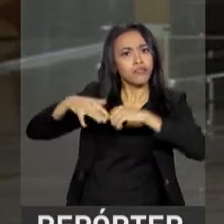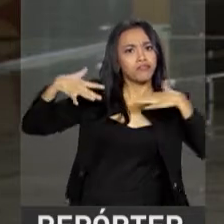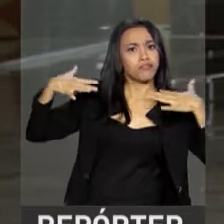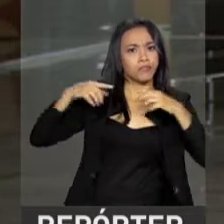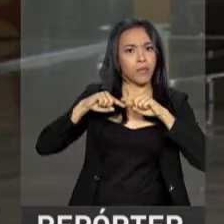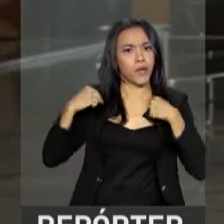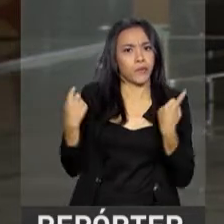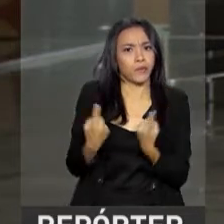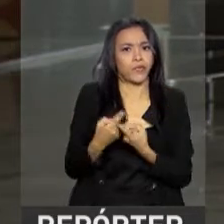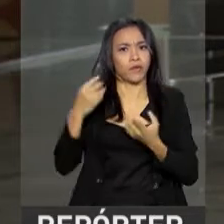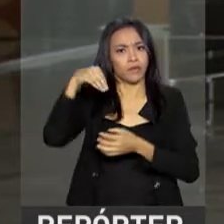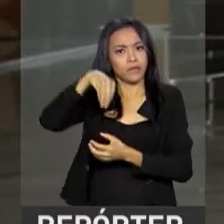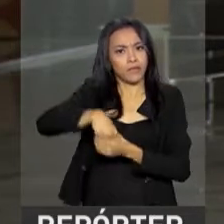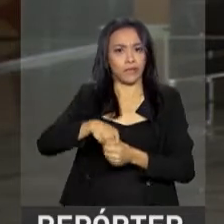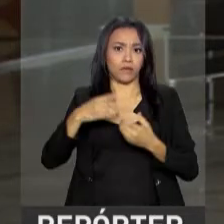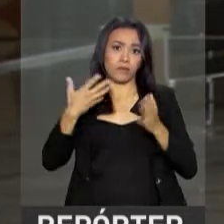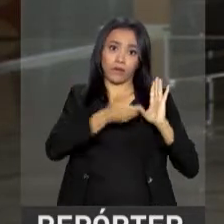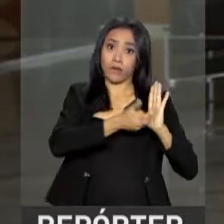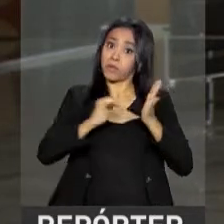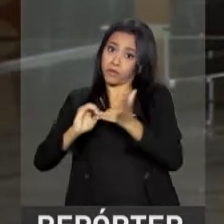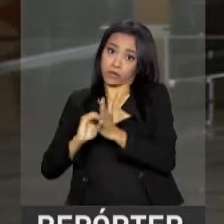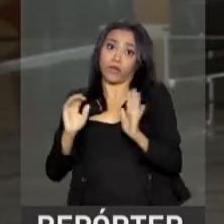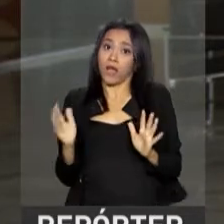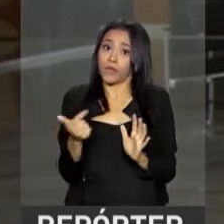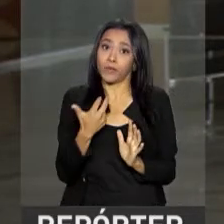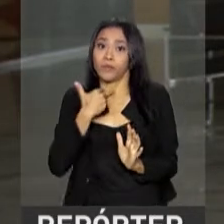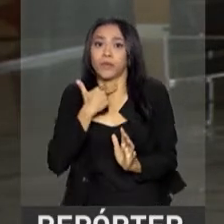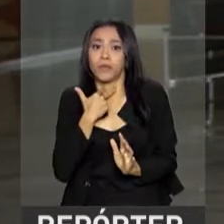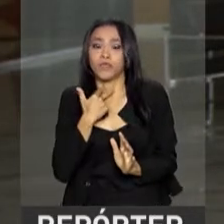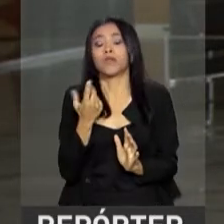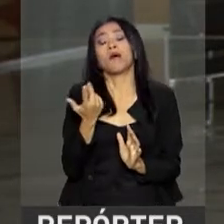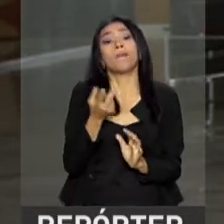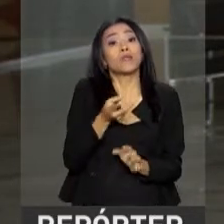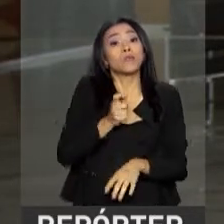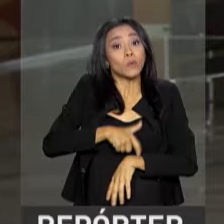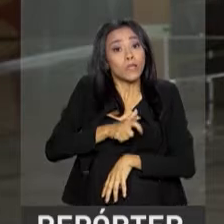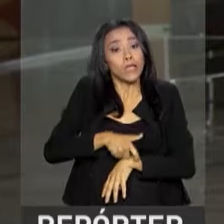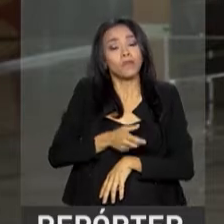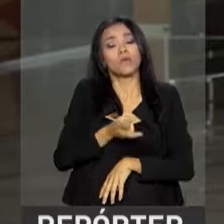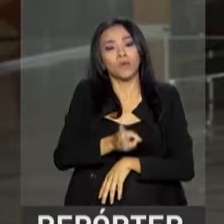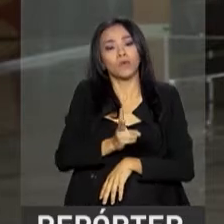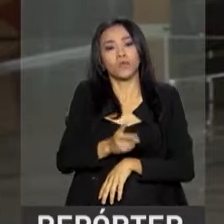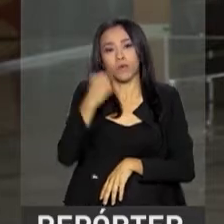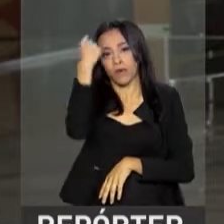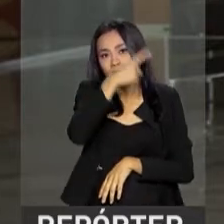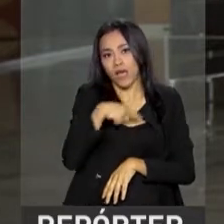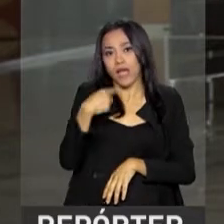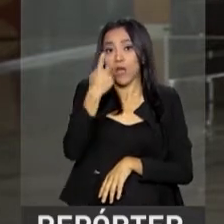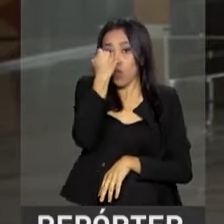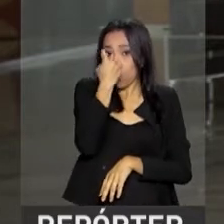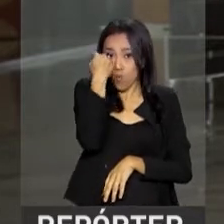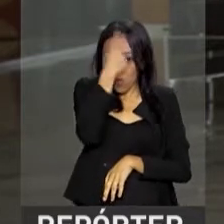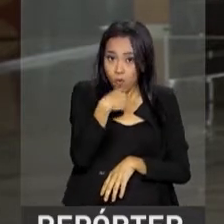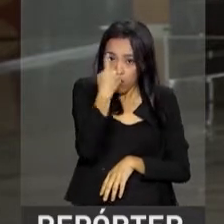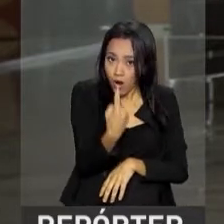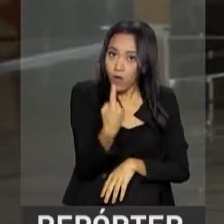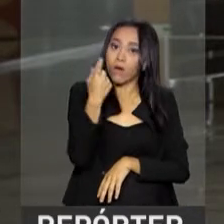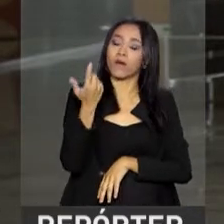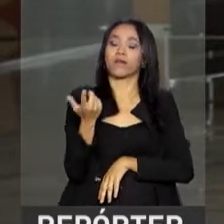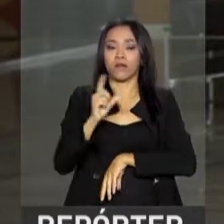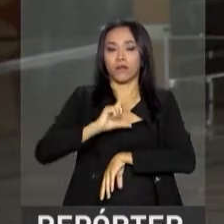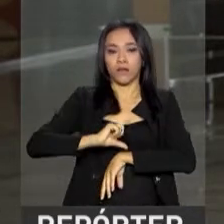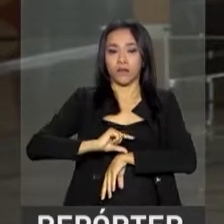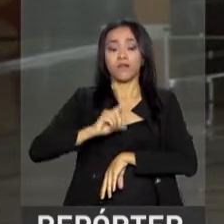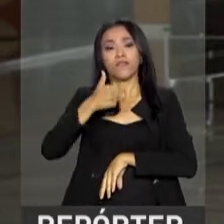no plenário de uma das casas o tempo de duração do programa continuam mesmo são 60 minutos 1 hora de problema sendo que